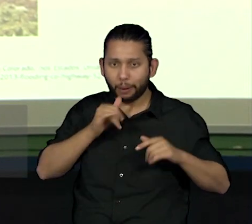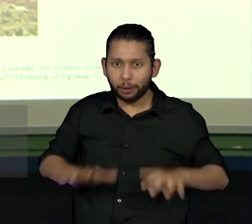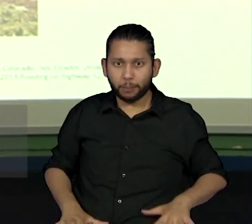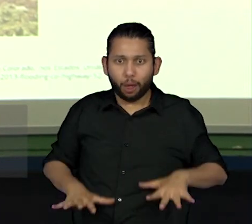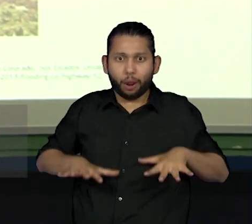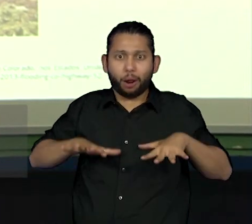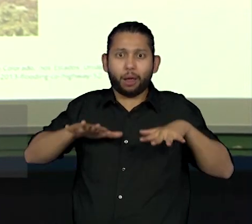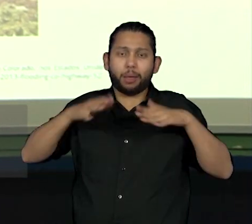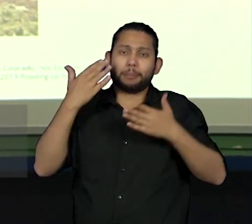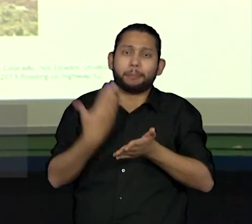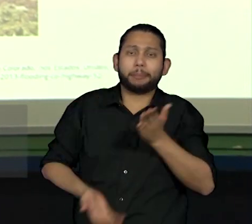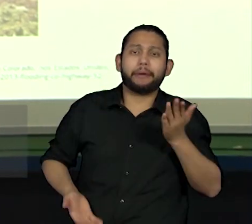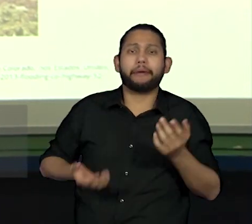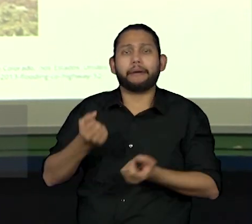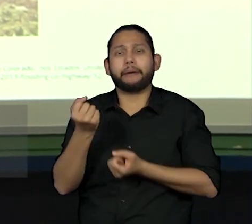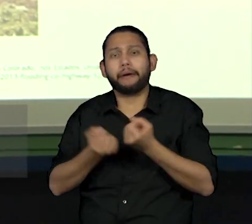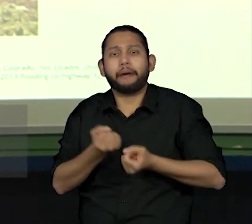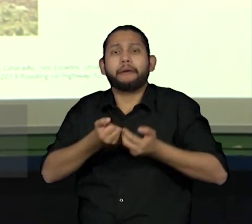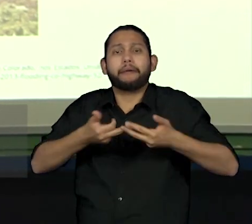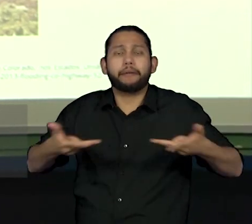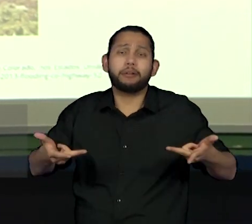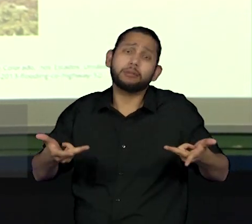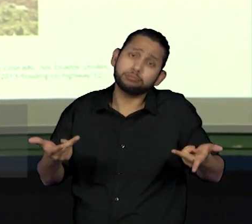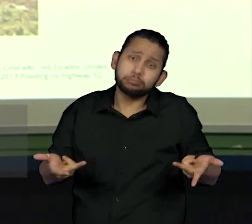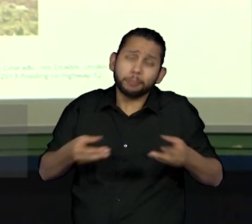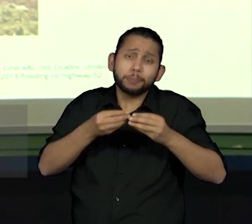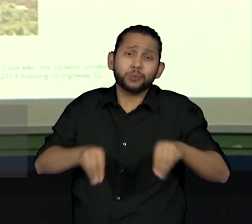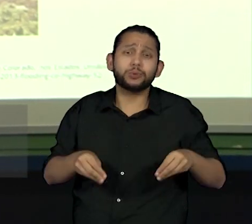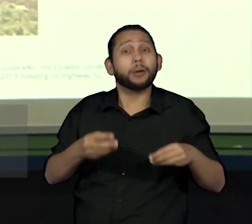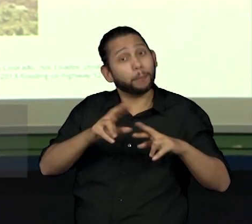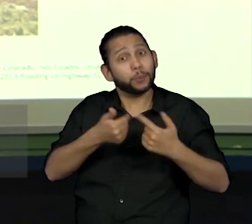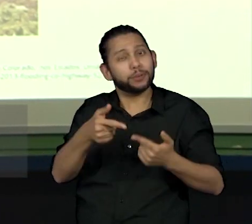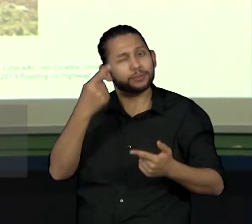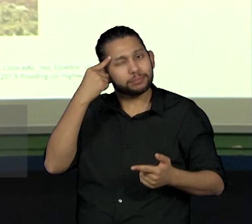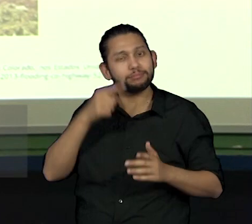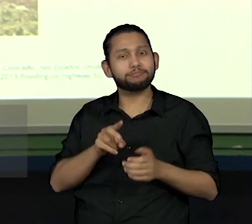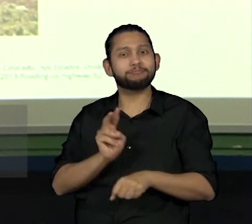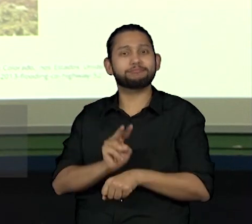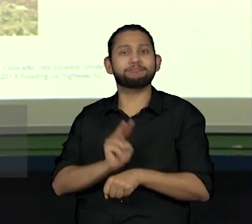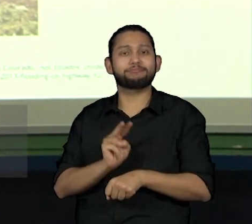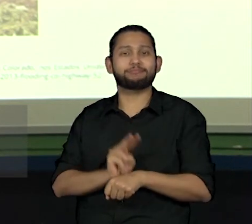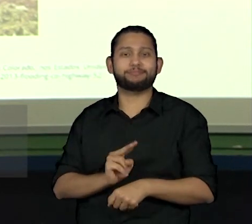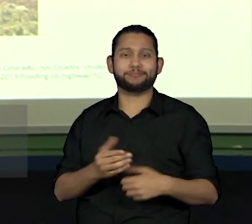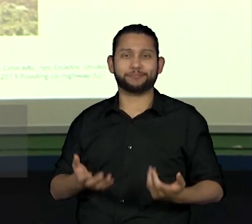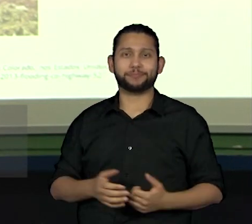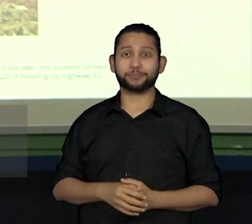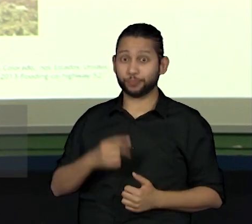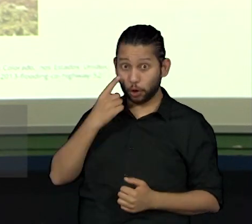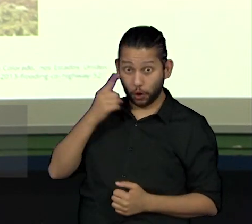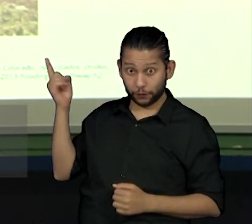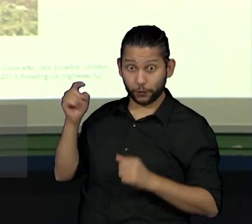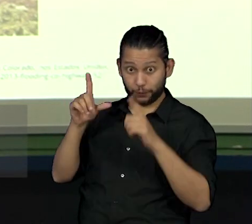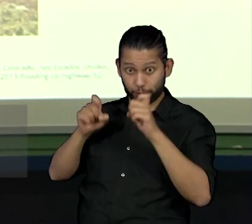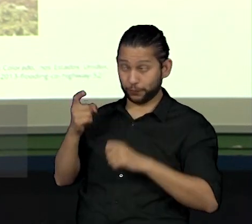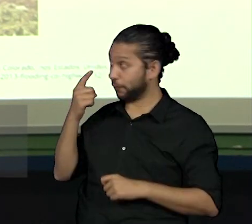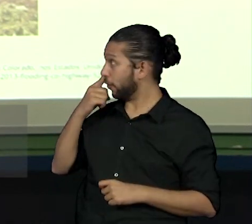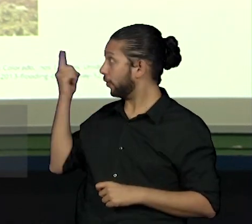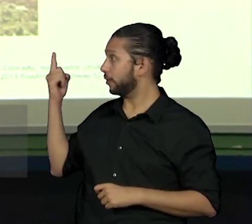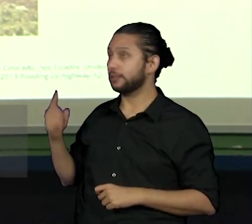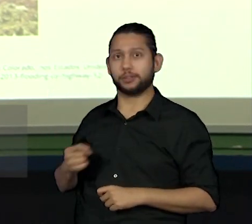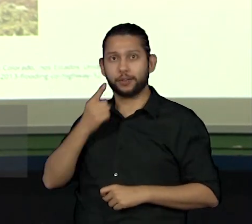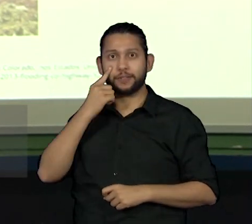pouco. Então, aqui na imagem, a gente percebe, né, a inundação de um rio, percebe-se que o canal dele